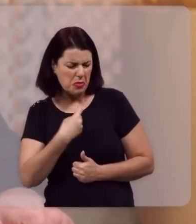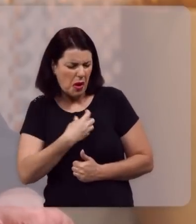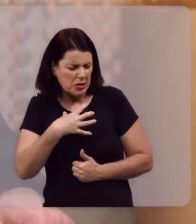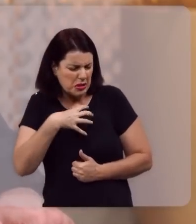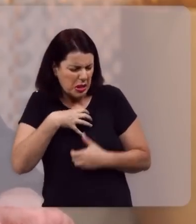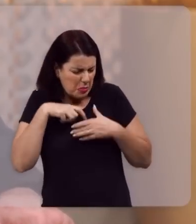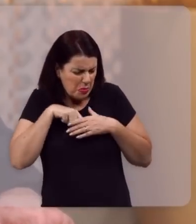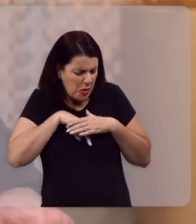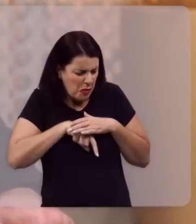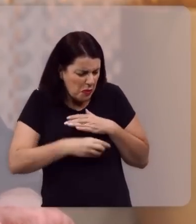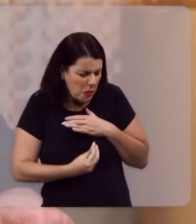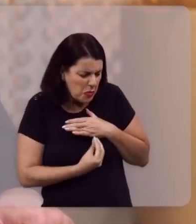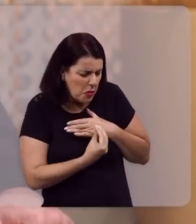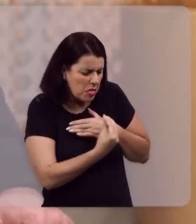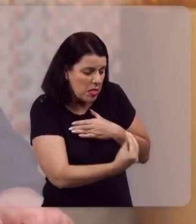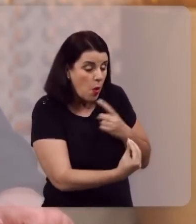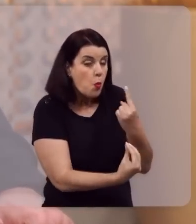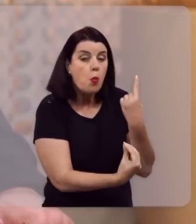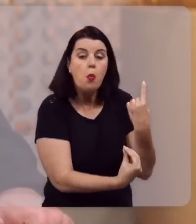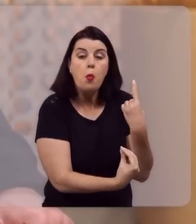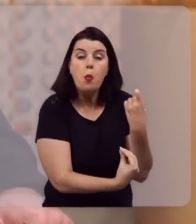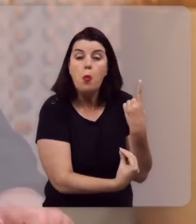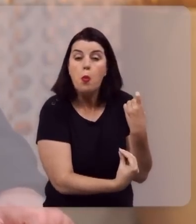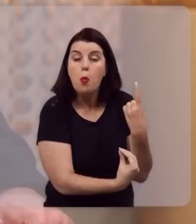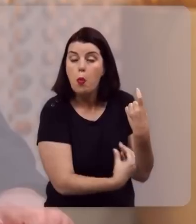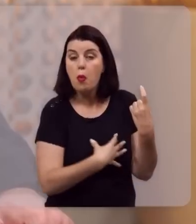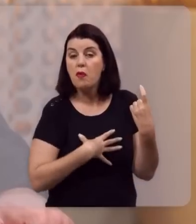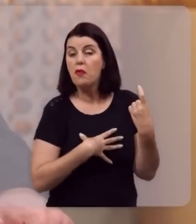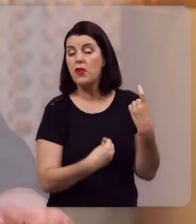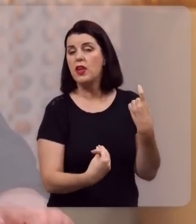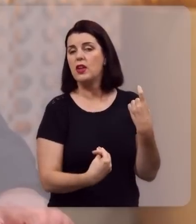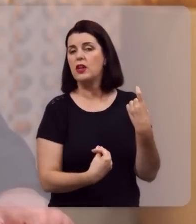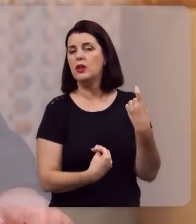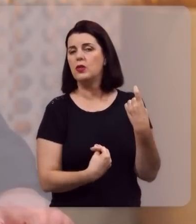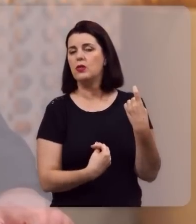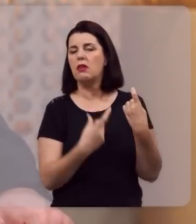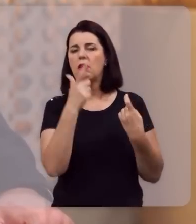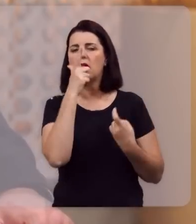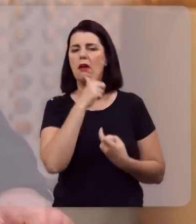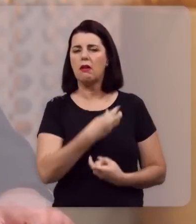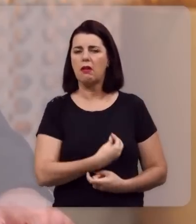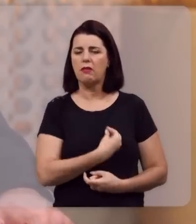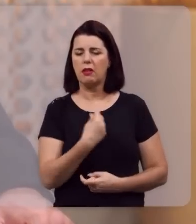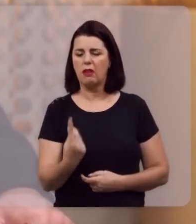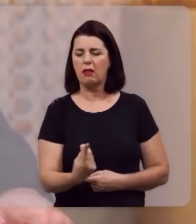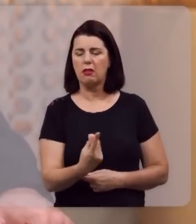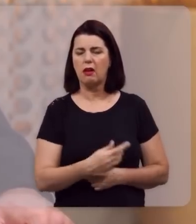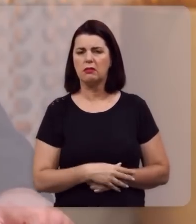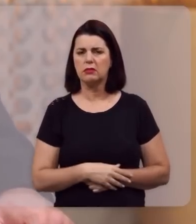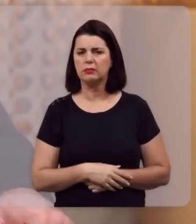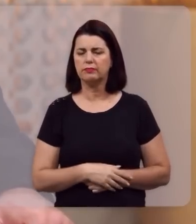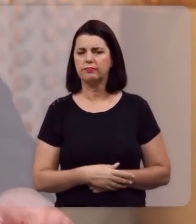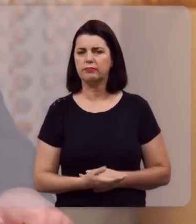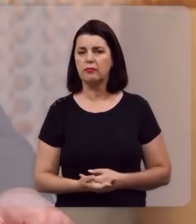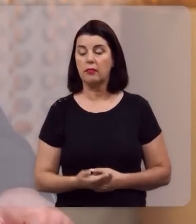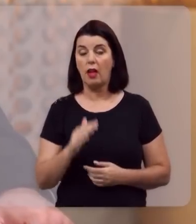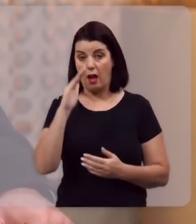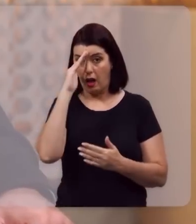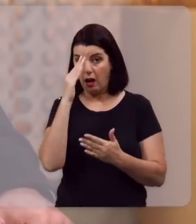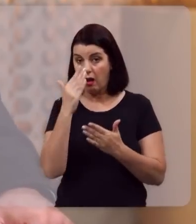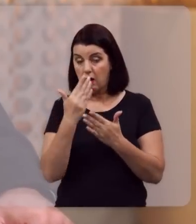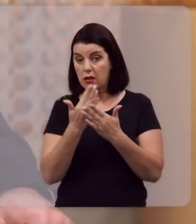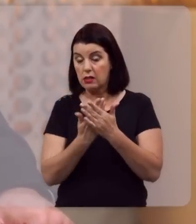que enviou seu Filho para que todo que nele crê não pereça, mas tenha vida eterna. Mas note,